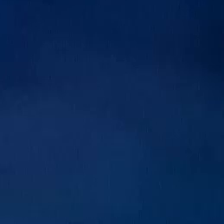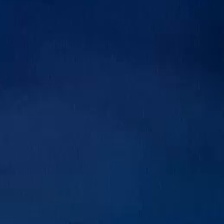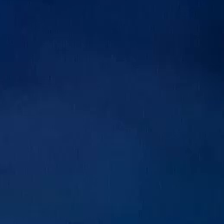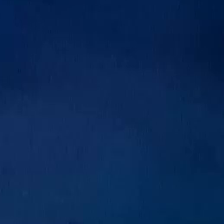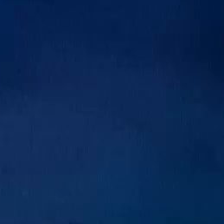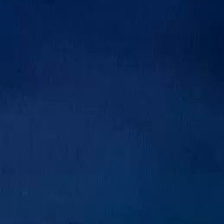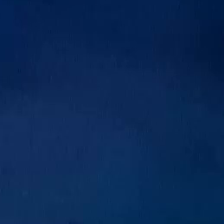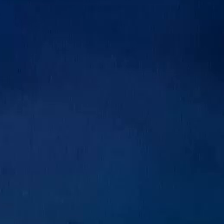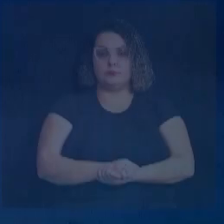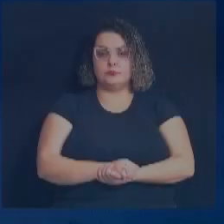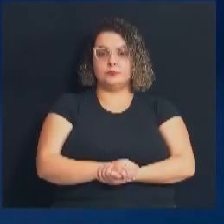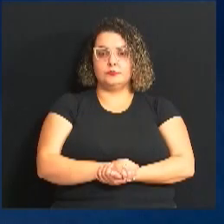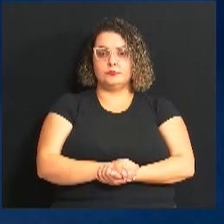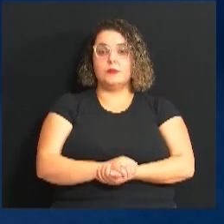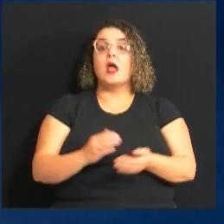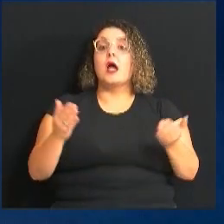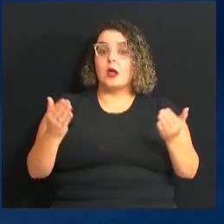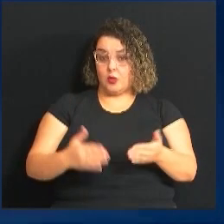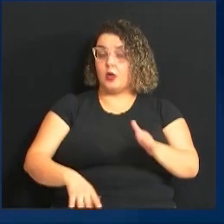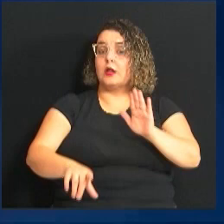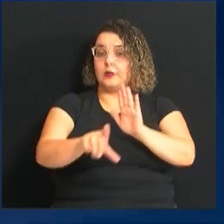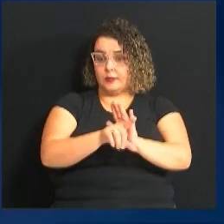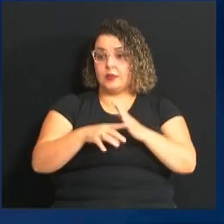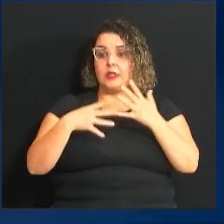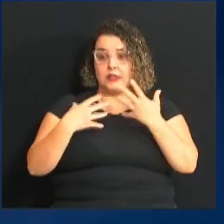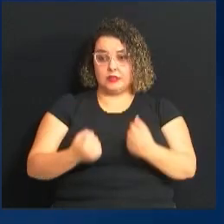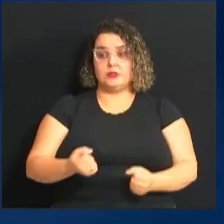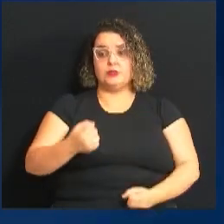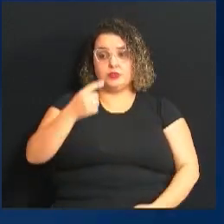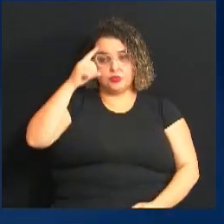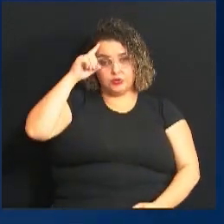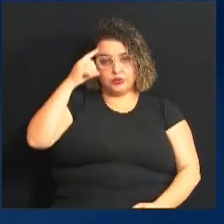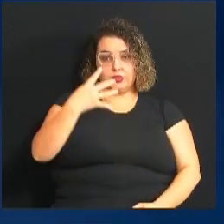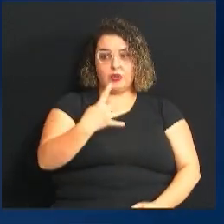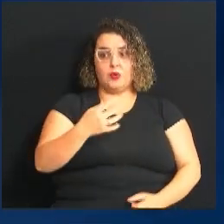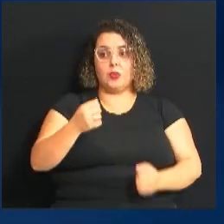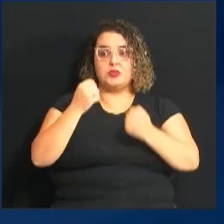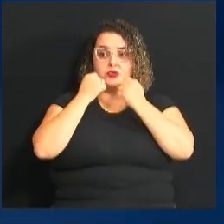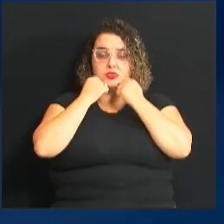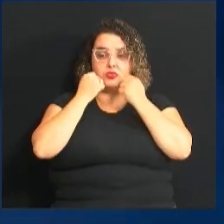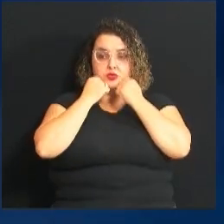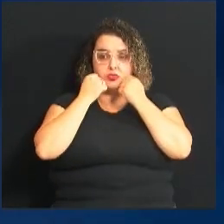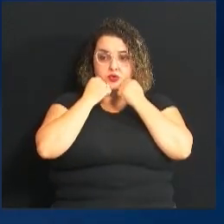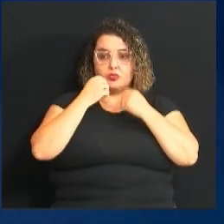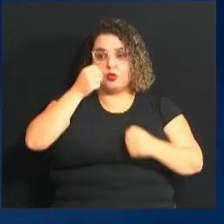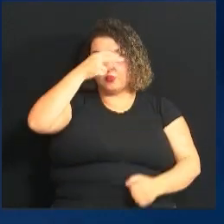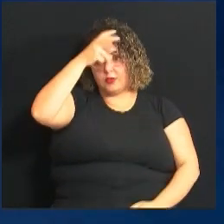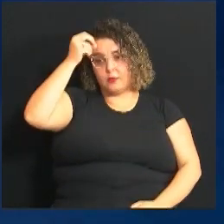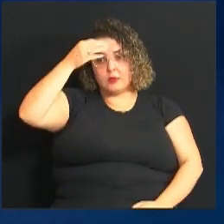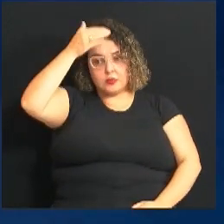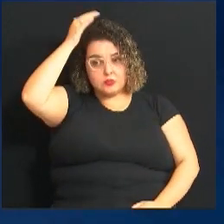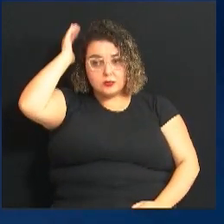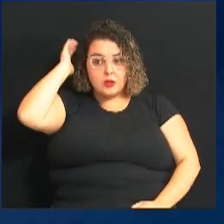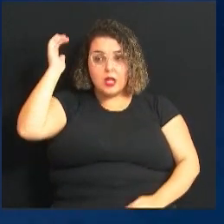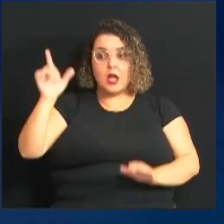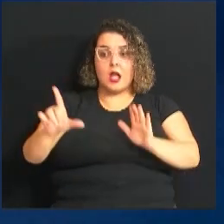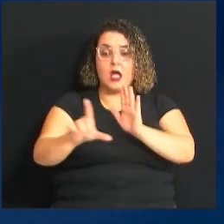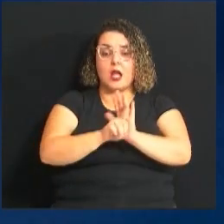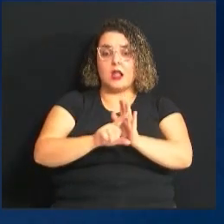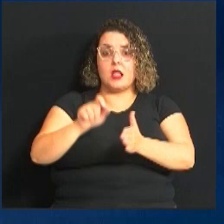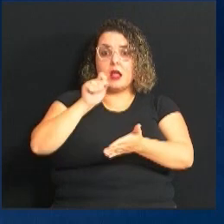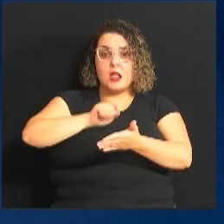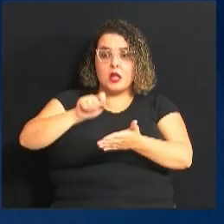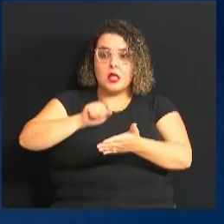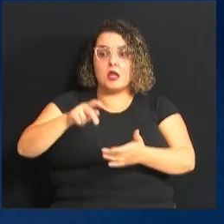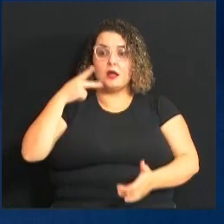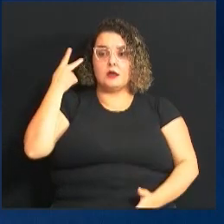agora é lei foi sancionada no dia 4 de julho pelo prefeito de Campinas dar Sade a lei de autoria do Vereador